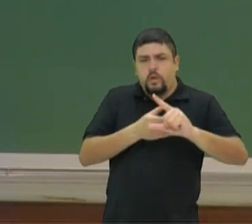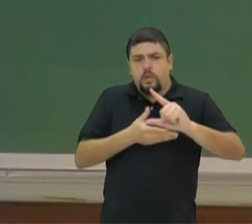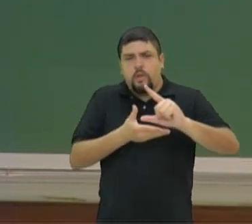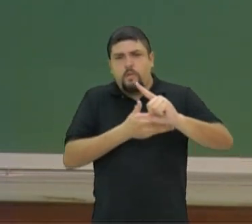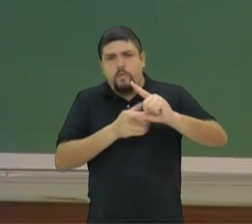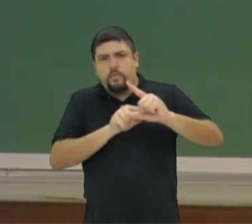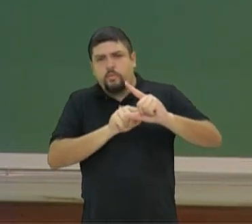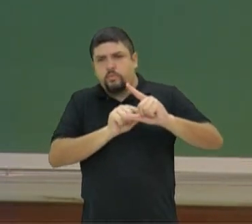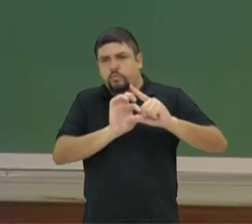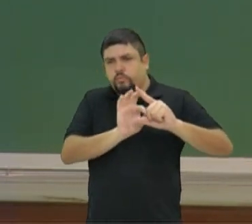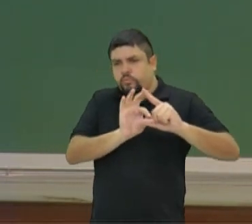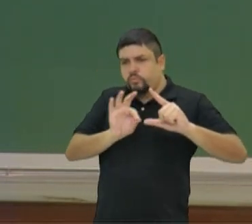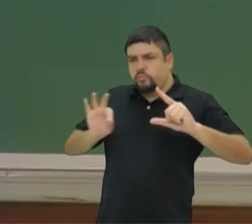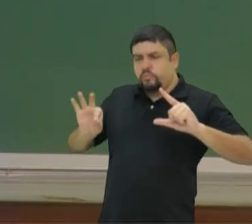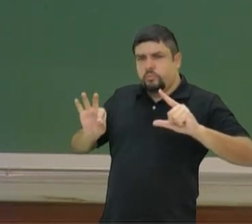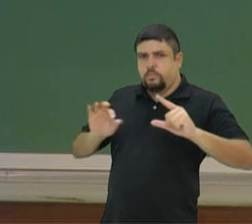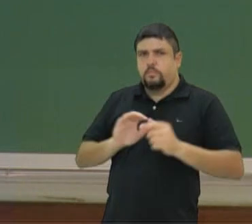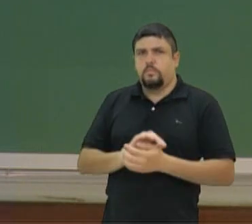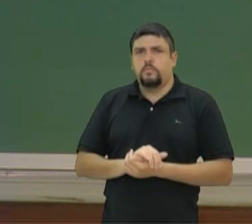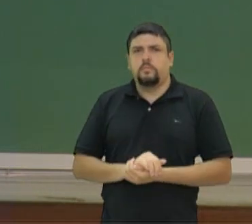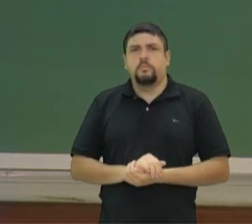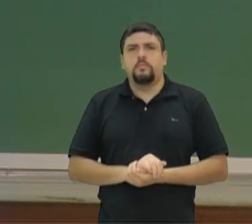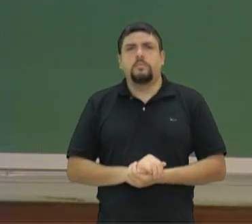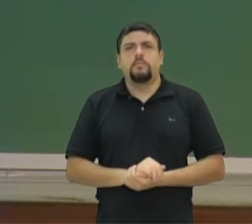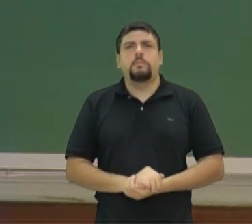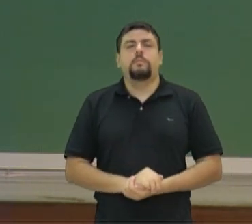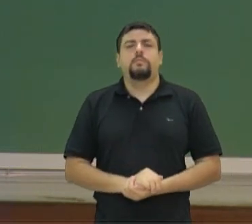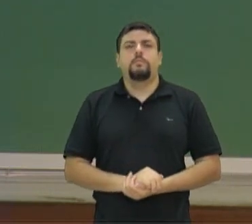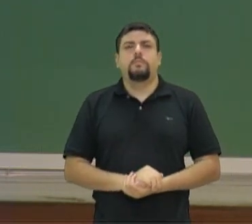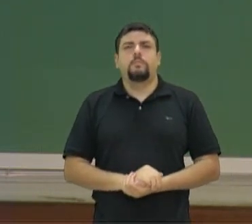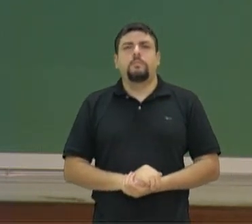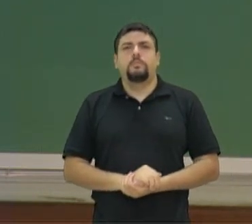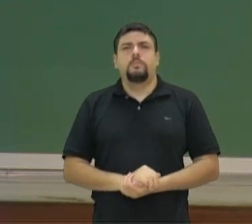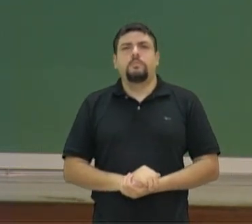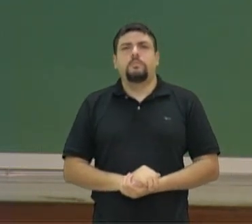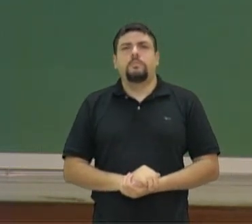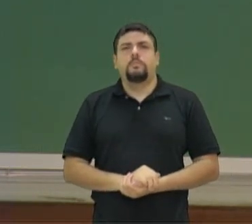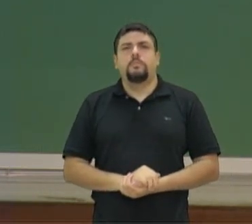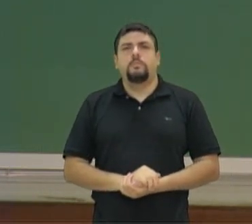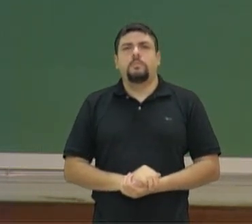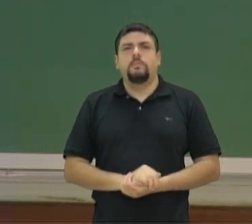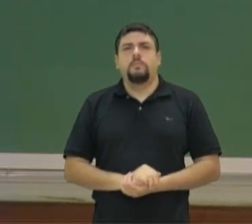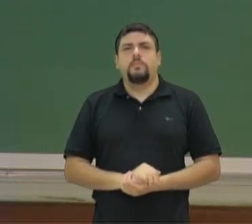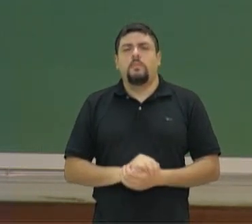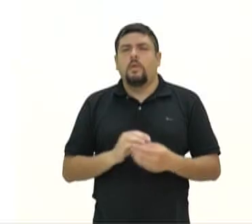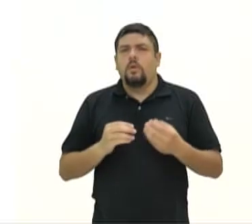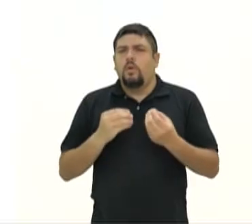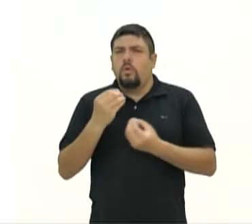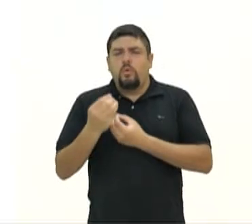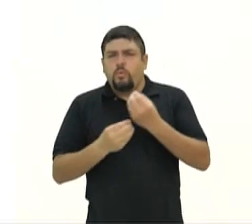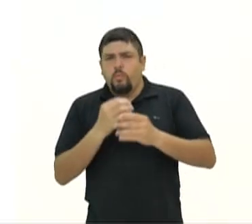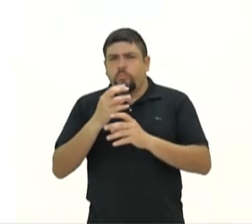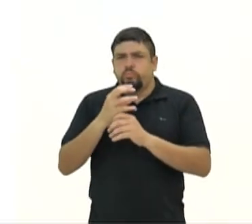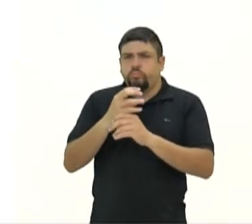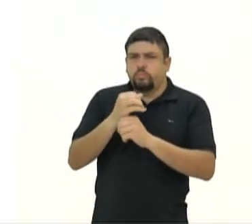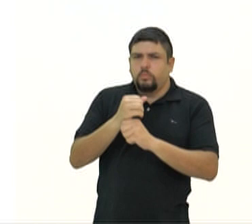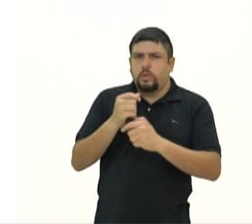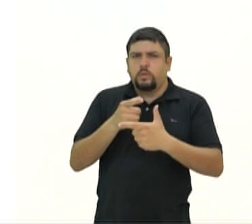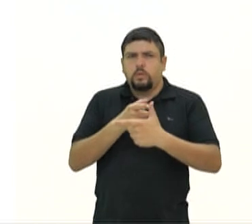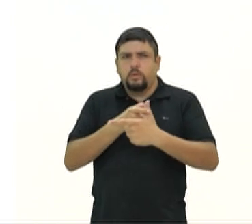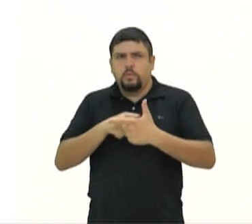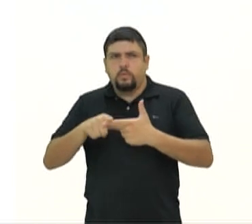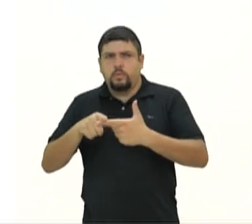origem no plano de Archan-Gauss. Vamos em frente então. Como realizar essa divisão? Vocês viram com a professora Renata